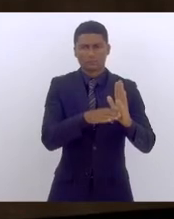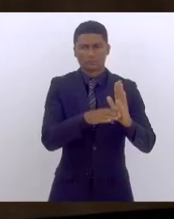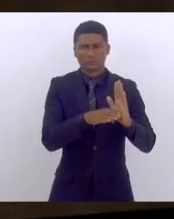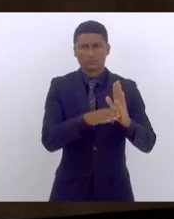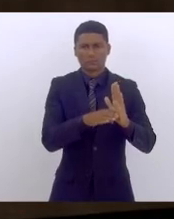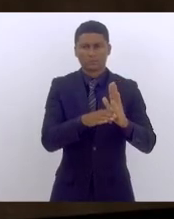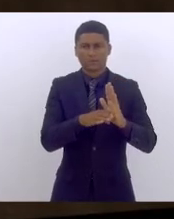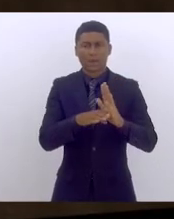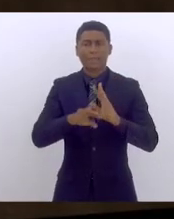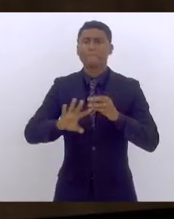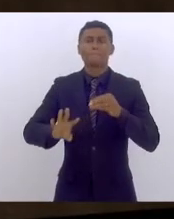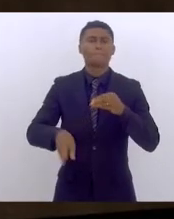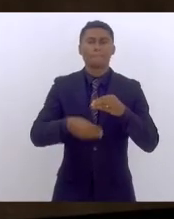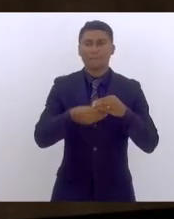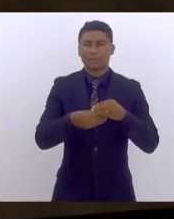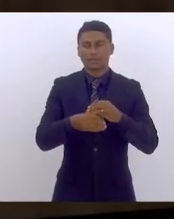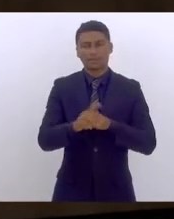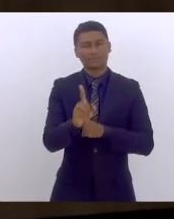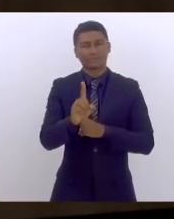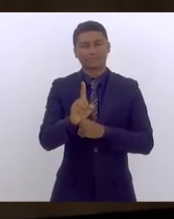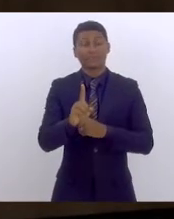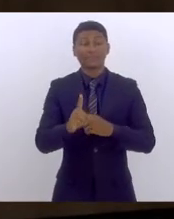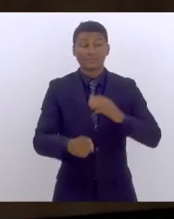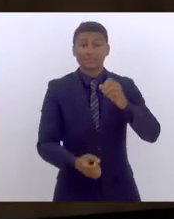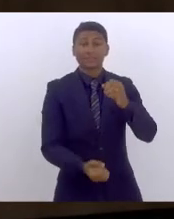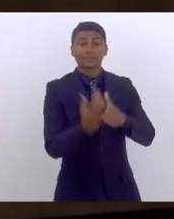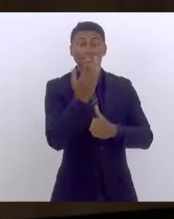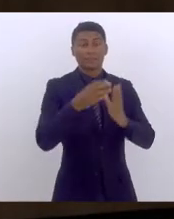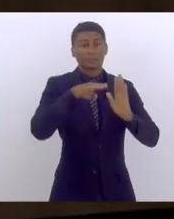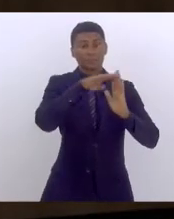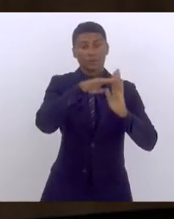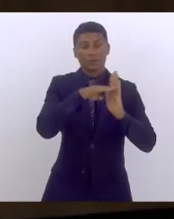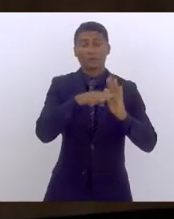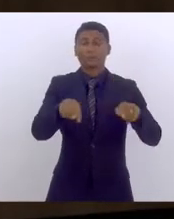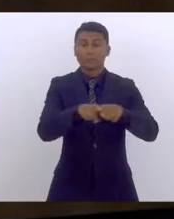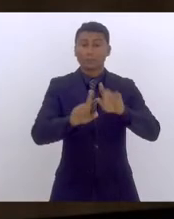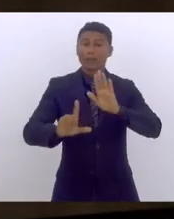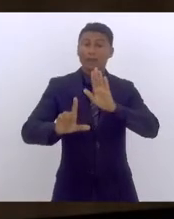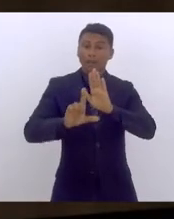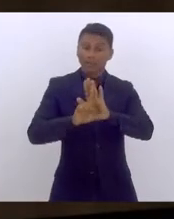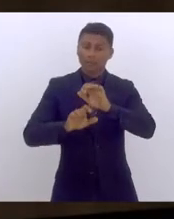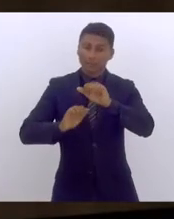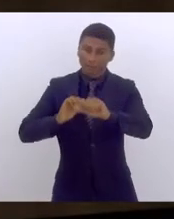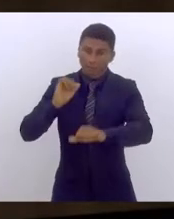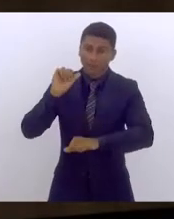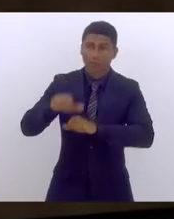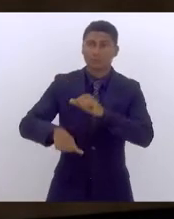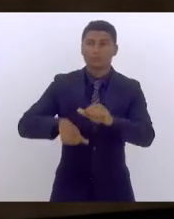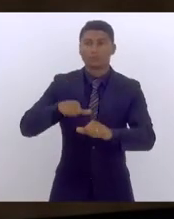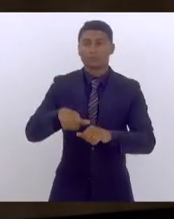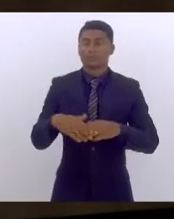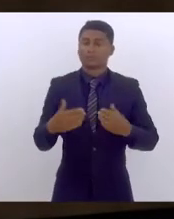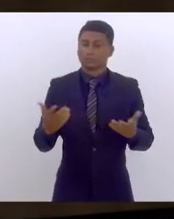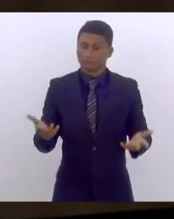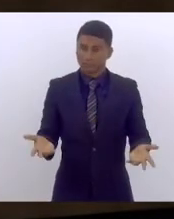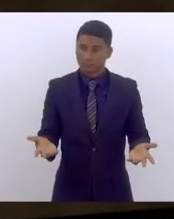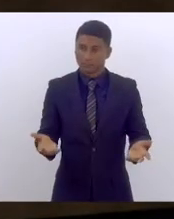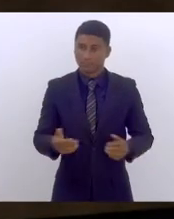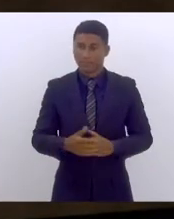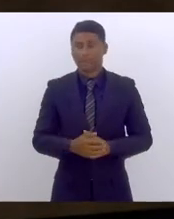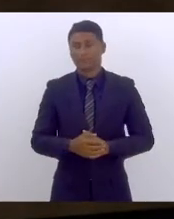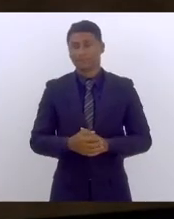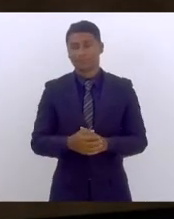da ementa. Ele está criando um programa e alterando a lei original. Então, por si